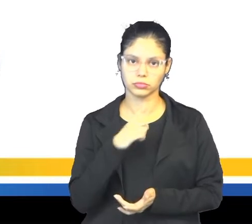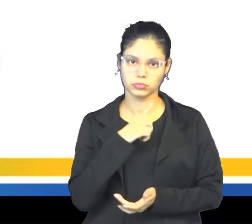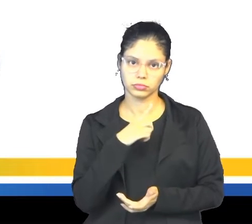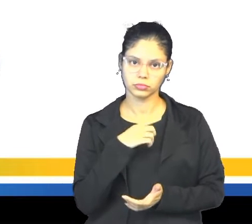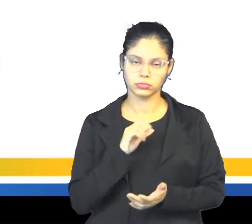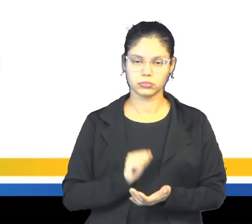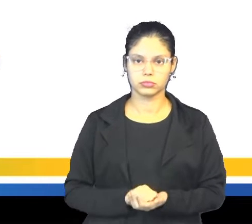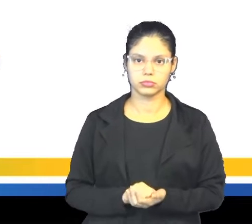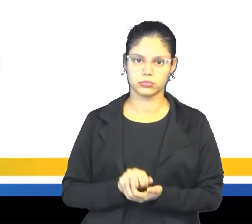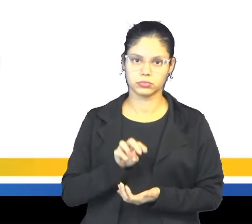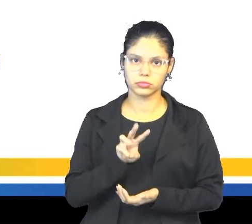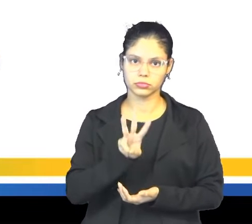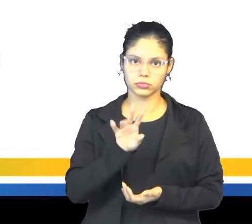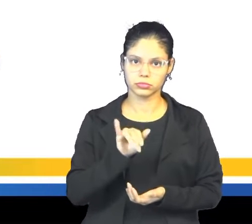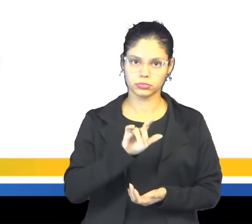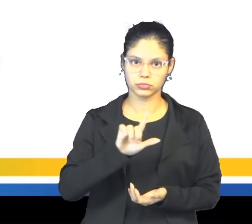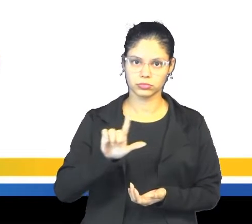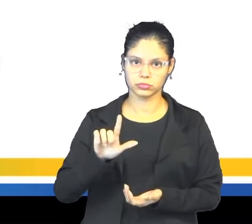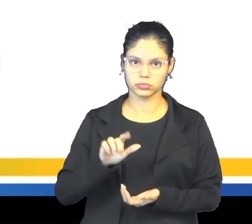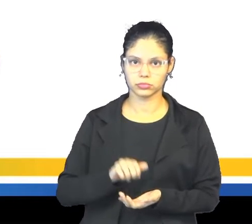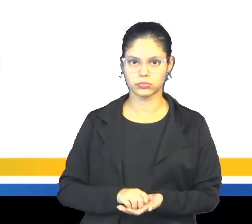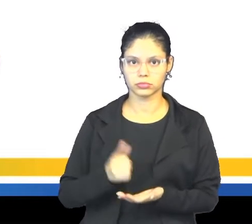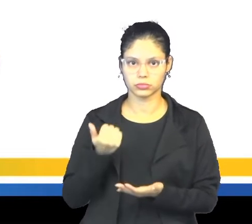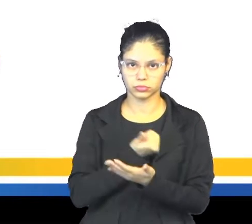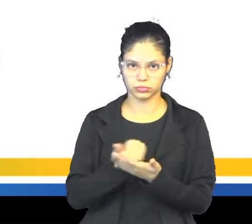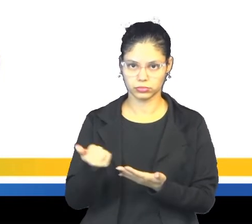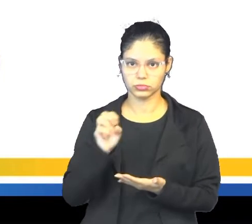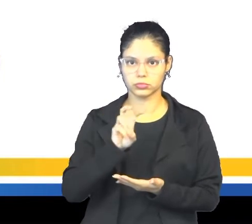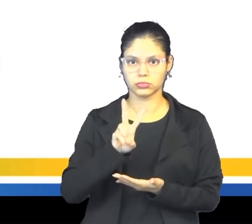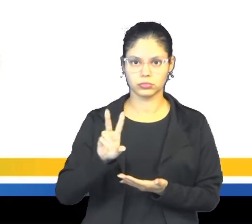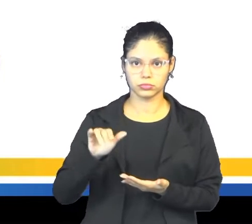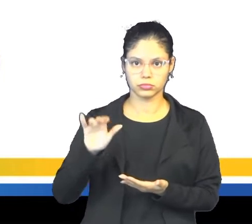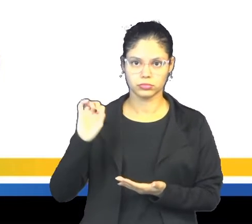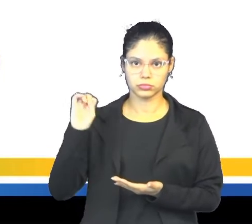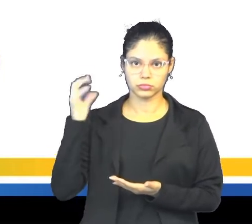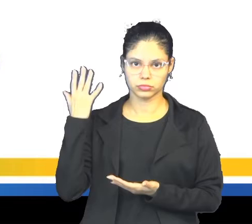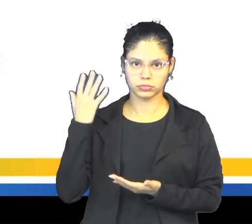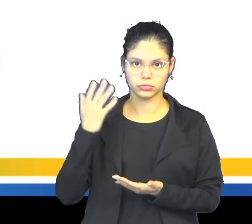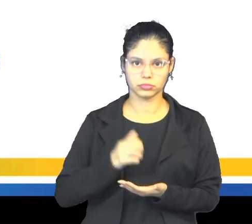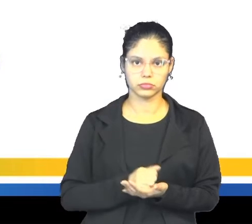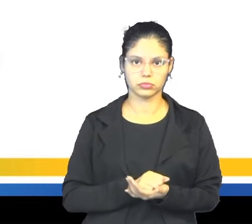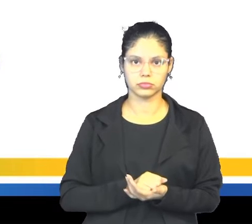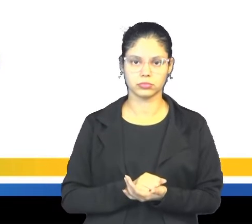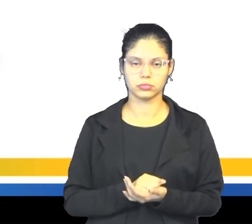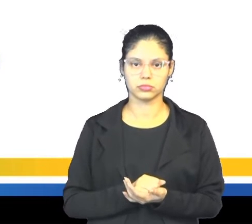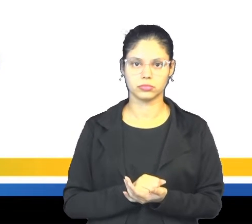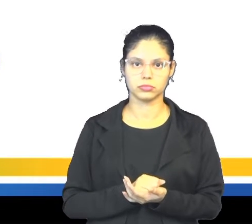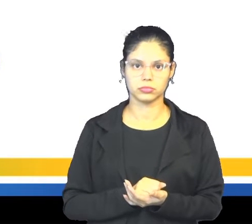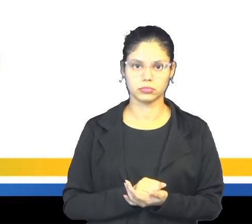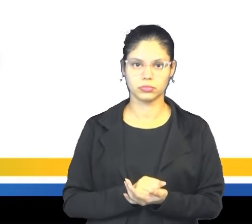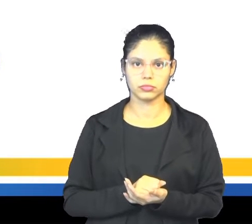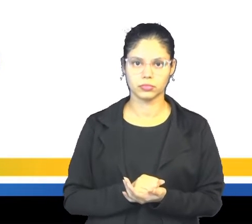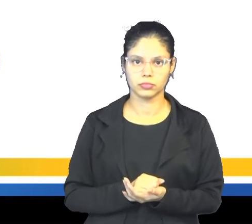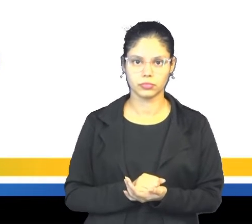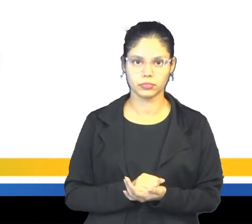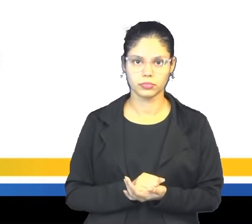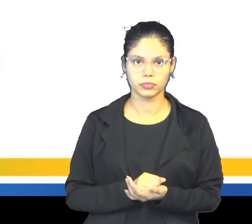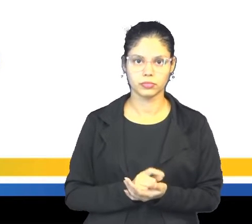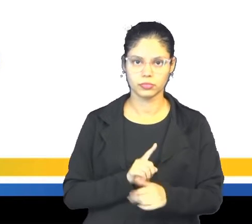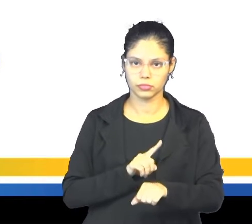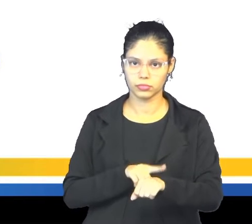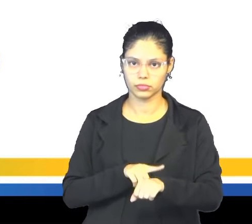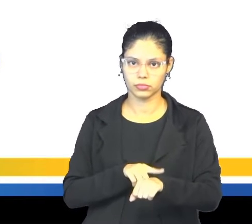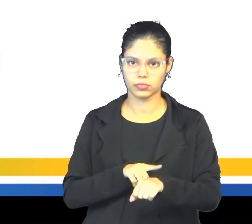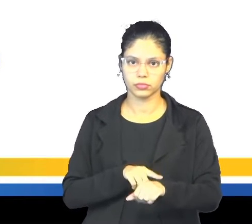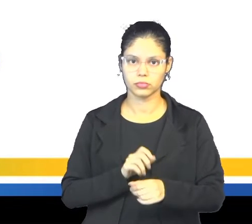o will, porque ele vai indicar uma ação que ainda vai acontecer, né? Next year, no caso aí, o tempo, né,